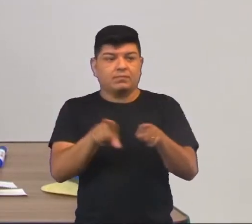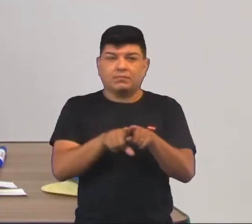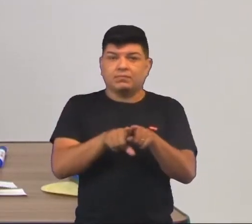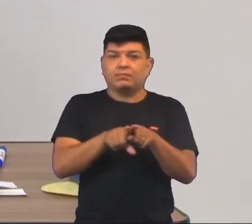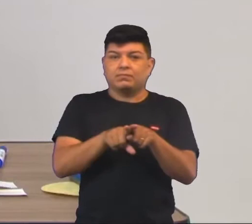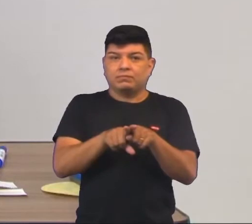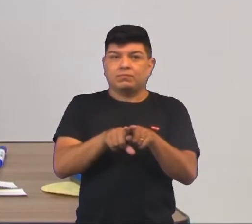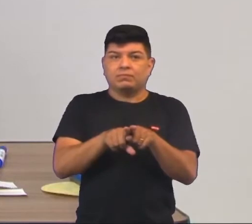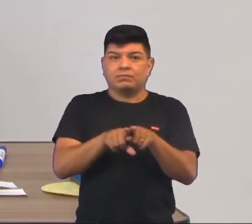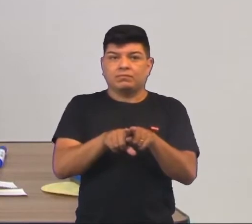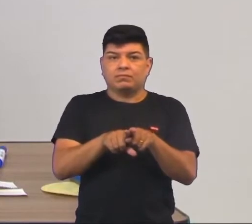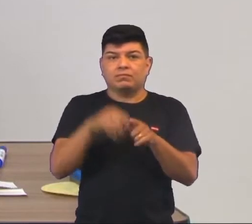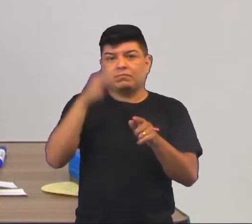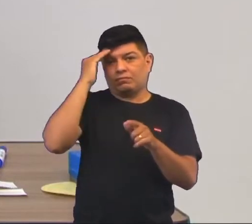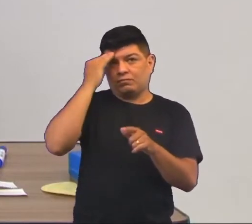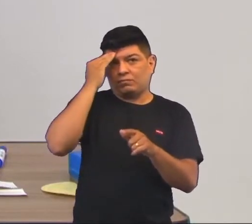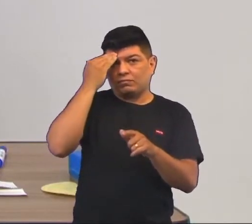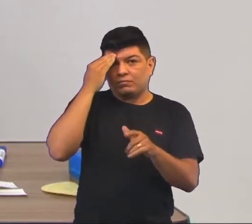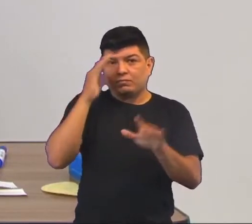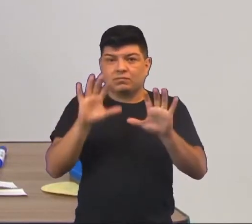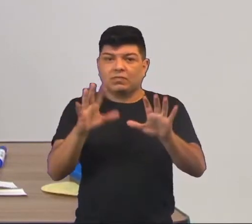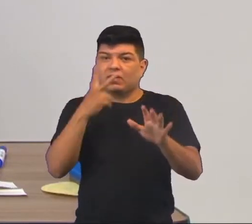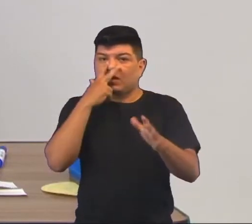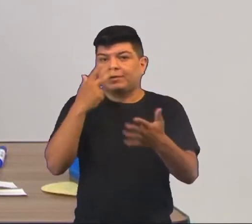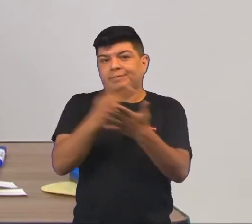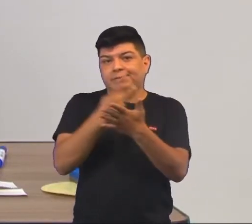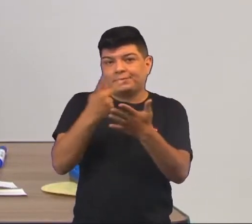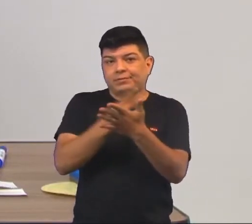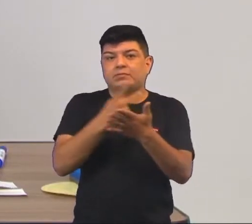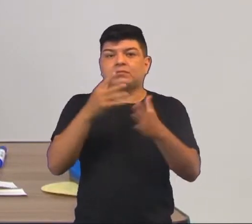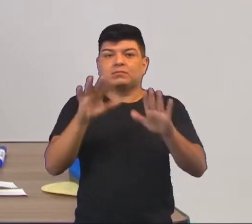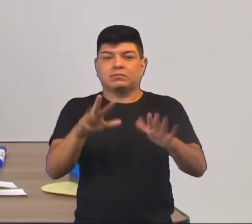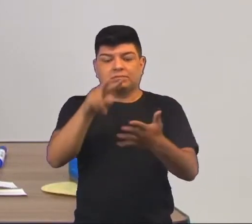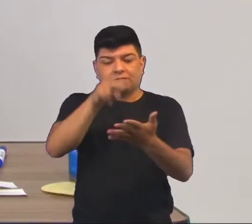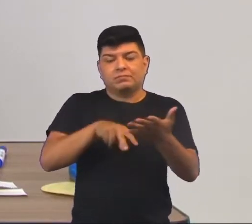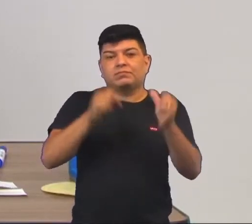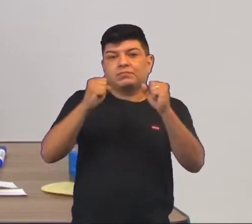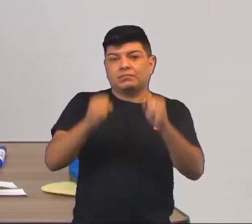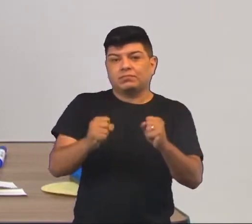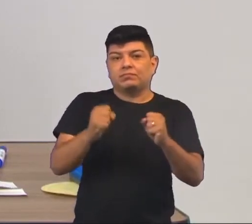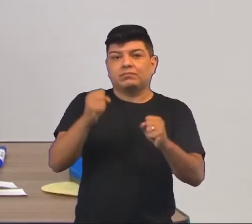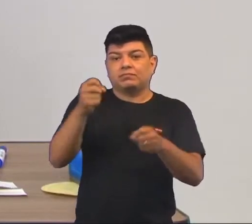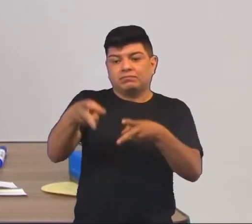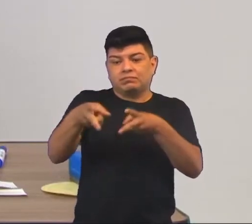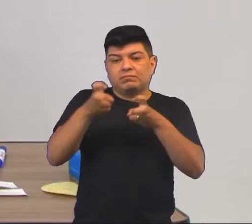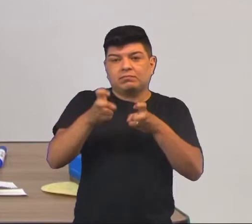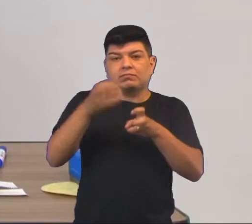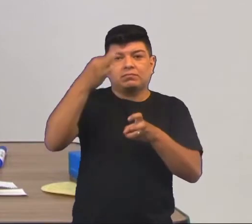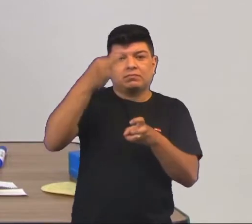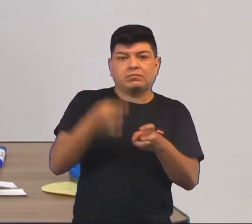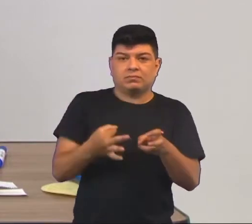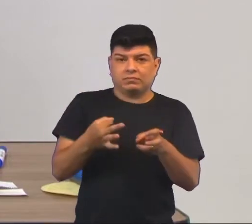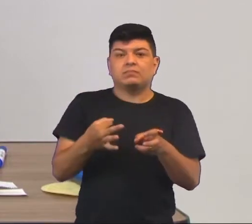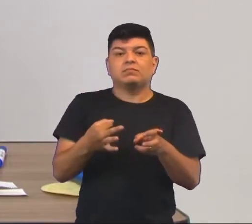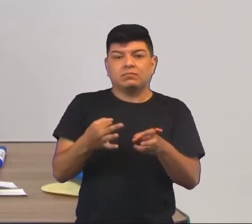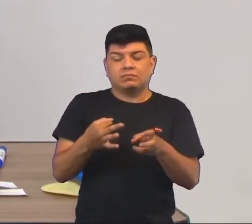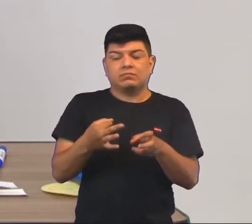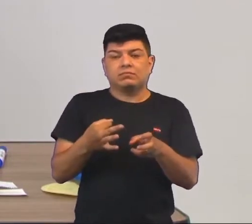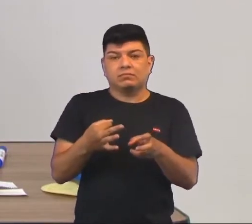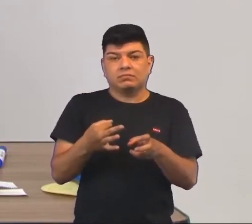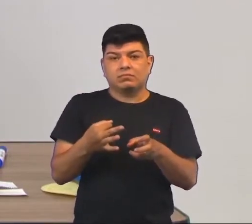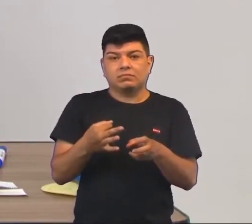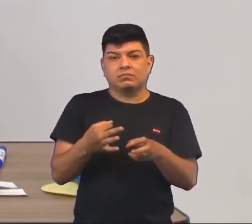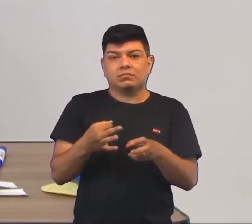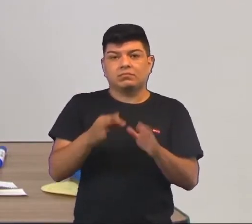gente tem compreendido talvez da maneira equivocada lá, e a leitura ela nos permite isso, identificar da maneira correta